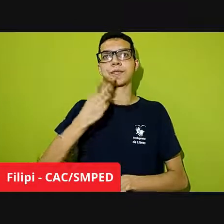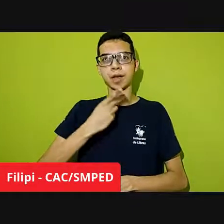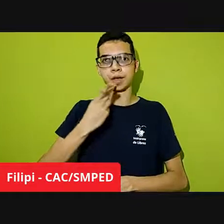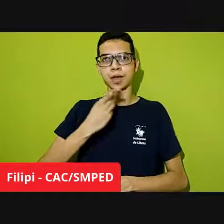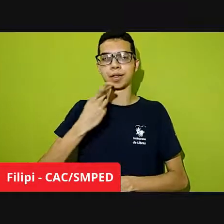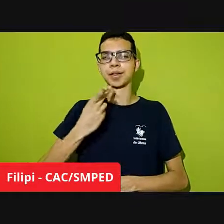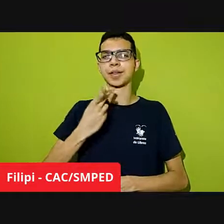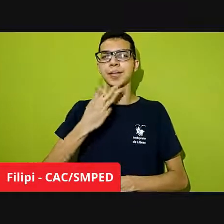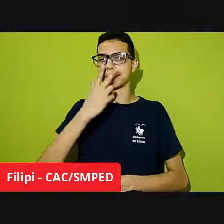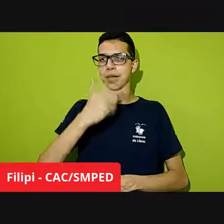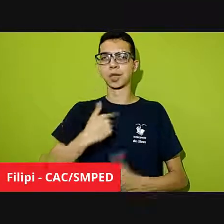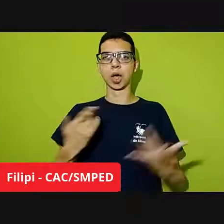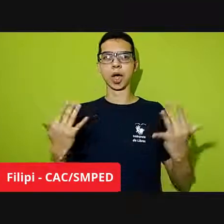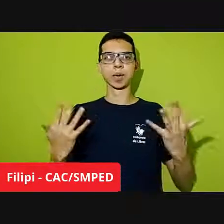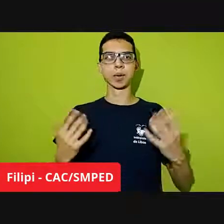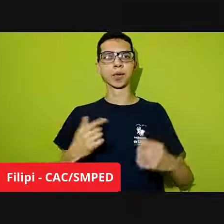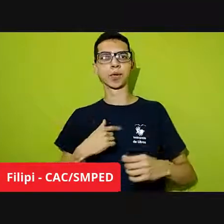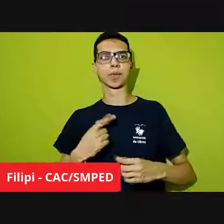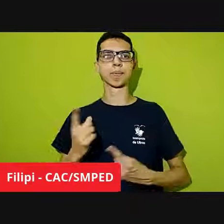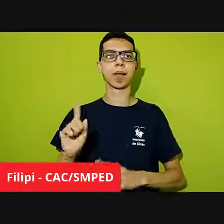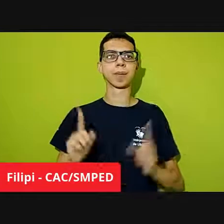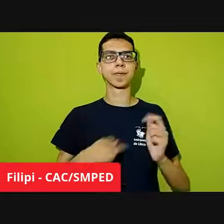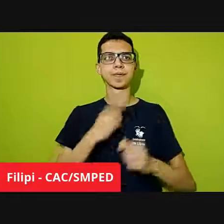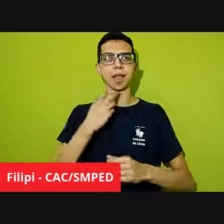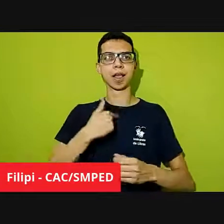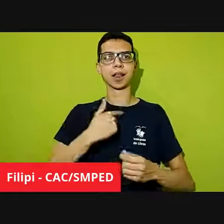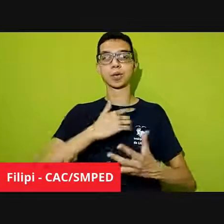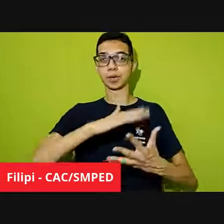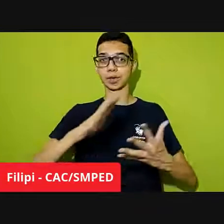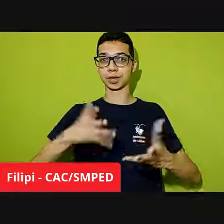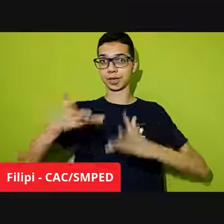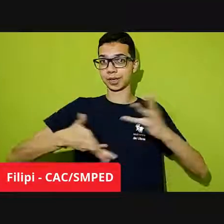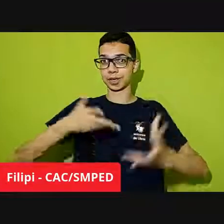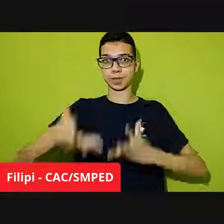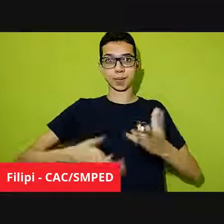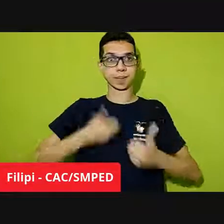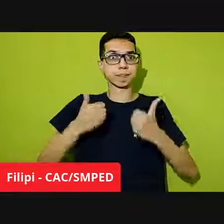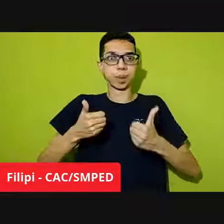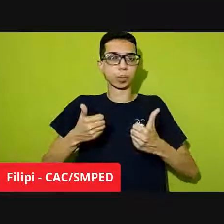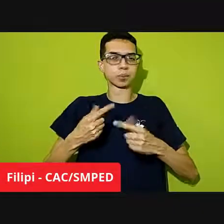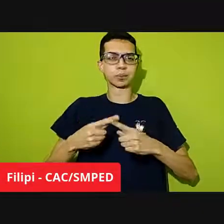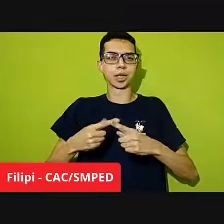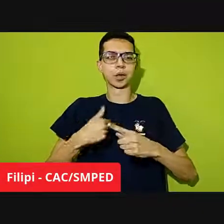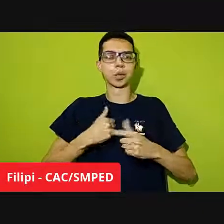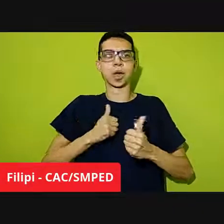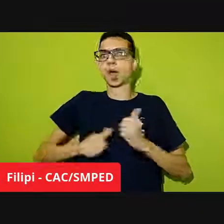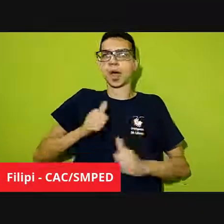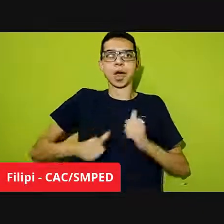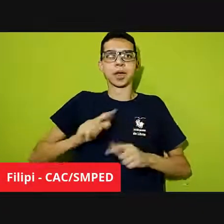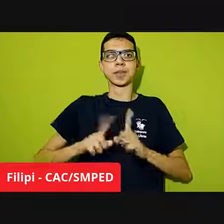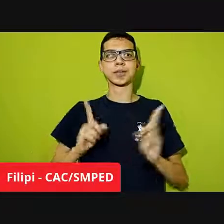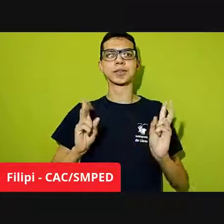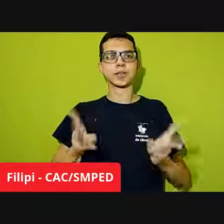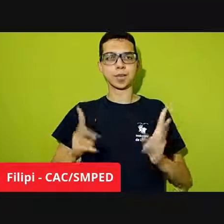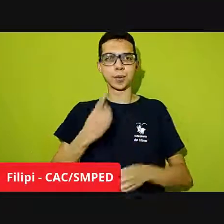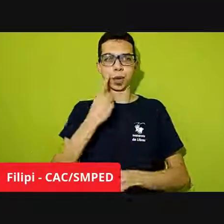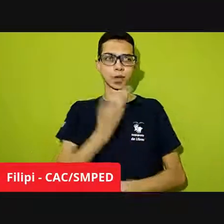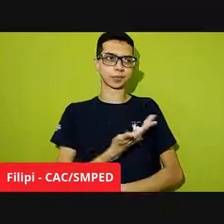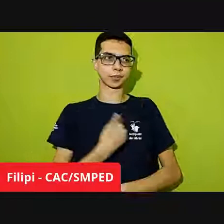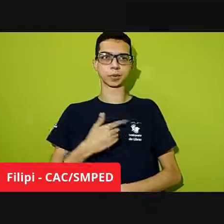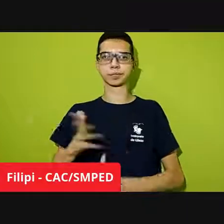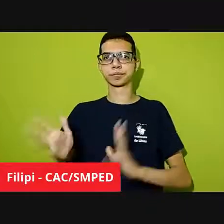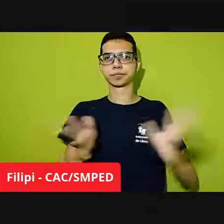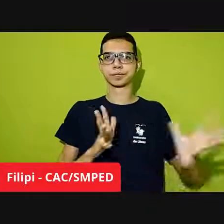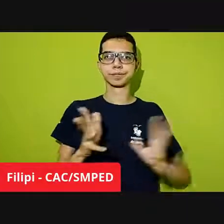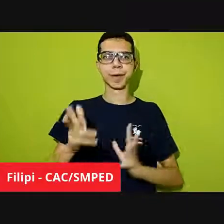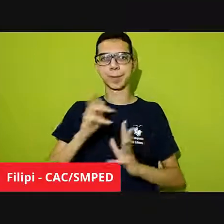né? Me comunico em Libras não tão bem, porque eu sou ansioso, mas a minha mão tá sempre chacoalhando aqui, ó, eu disputando espaço com o intérprete.